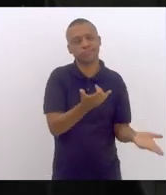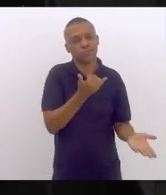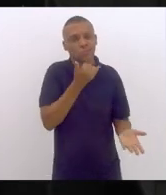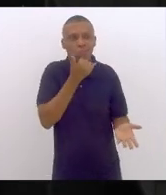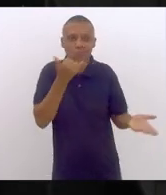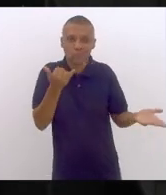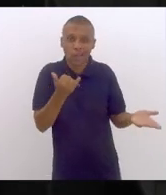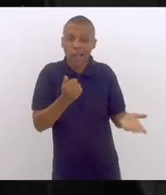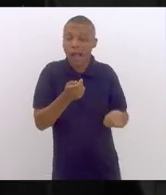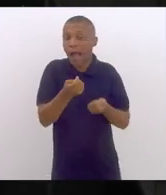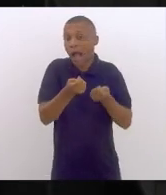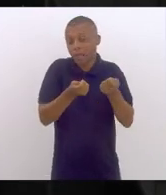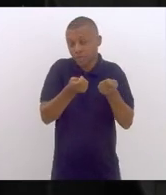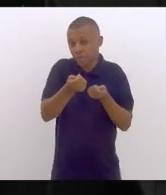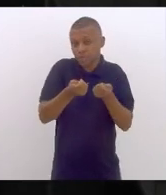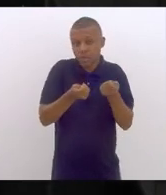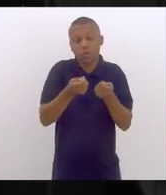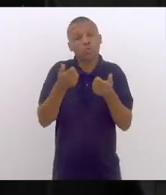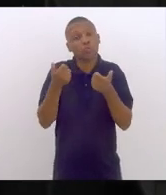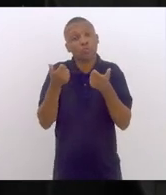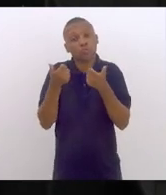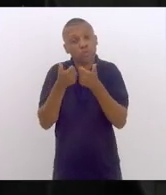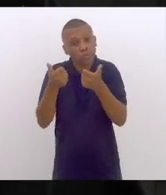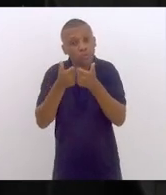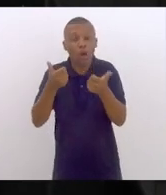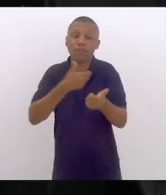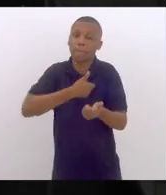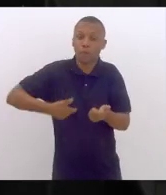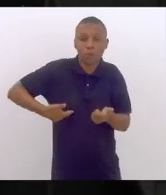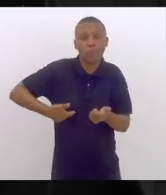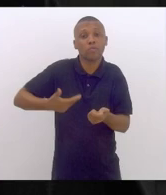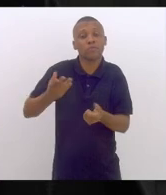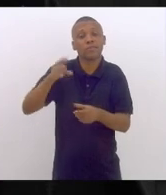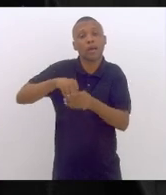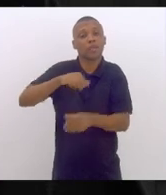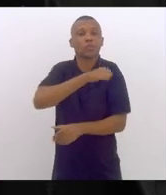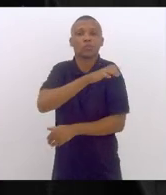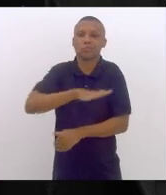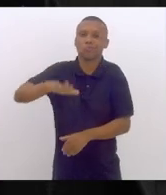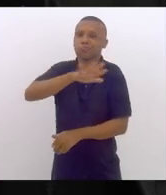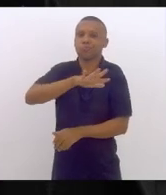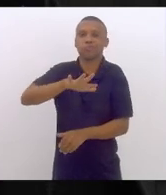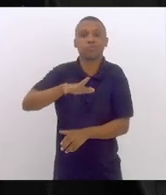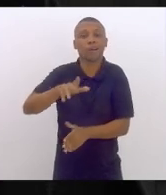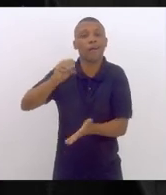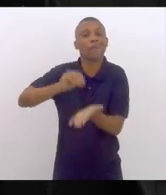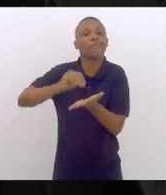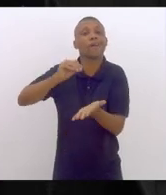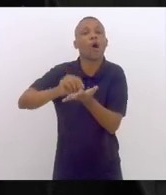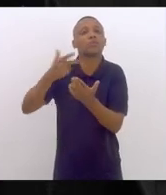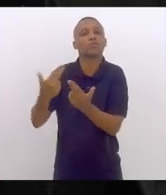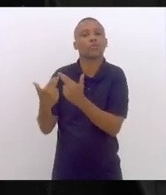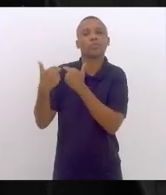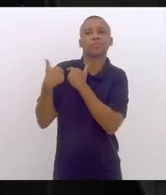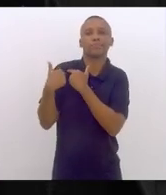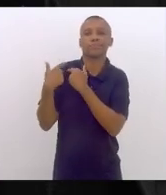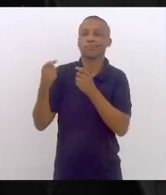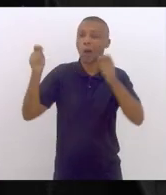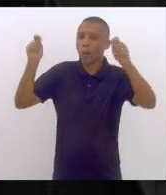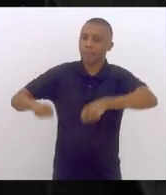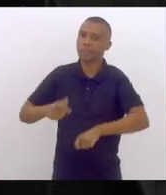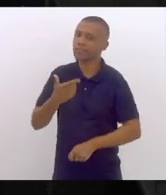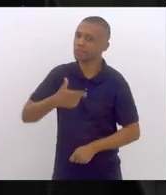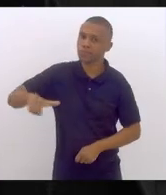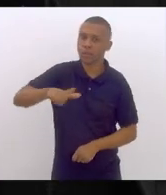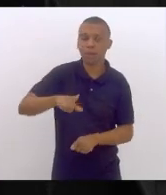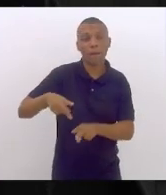público sobre o governo Claudio de Castro é um desastre completo é irresponsável é incompetente não à toa a Secretaria de